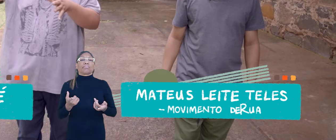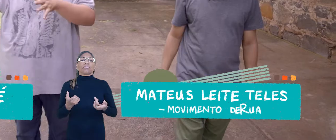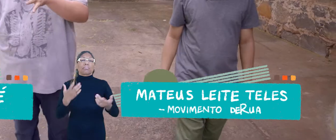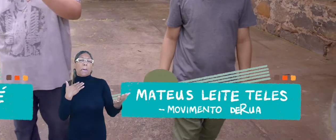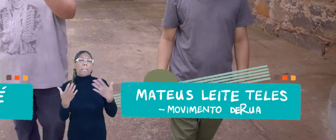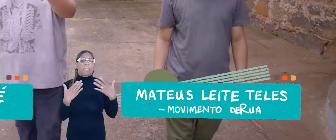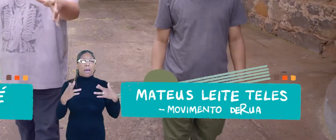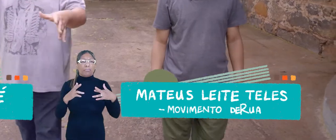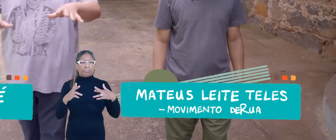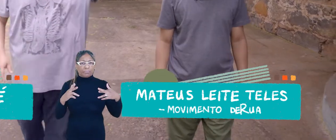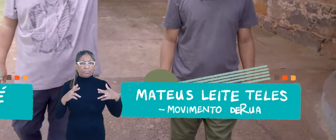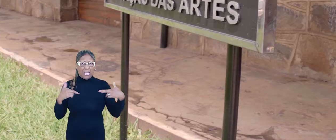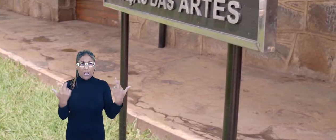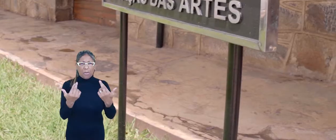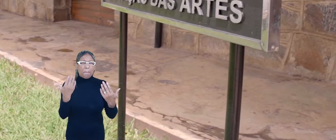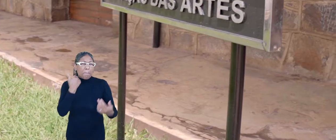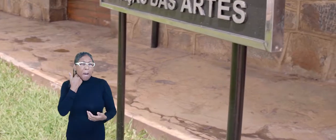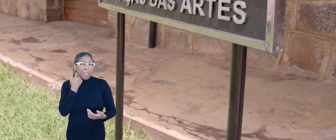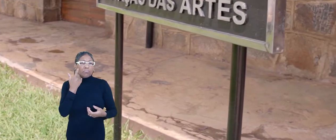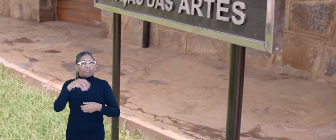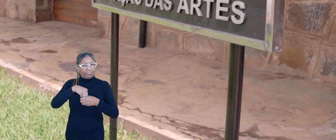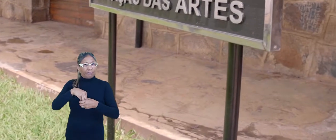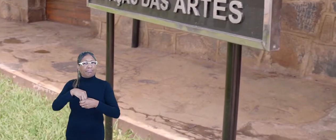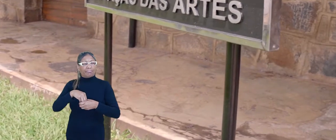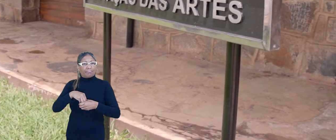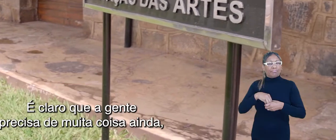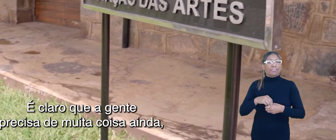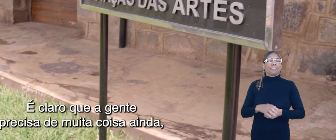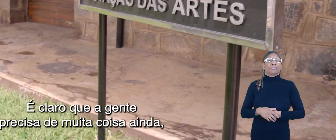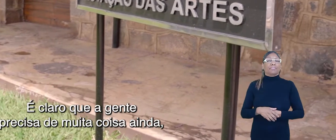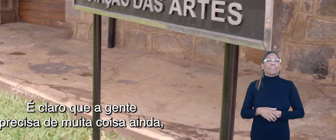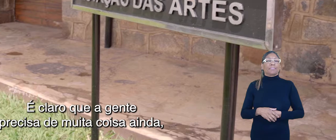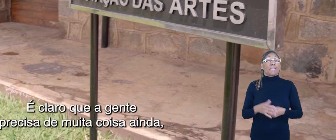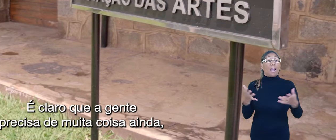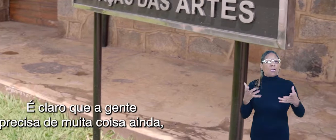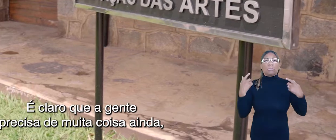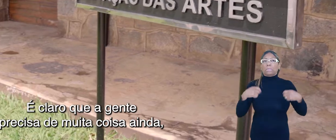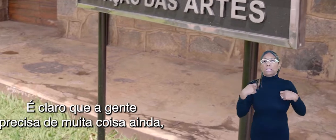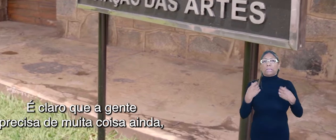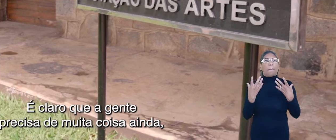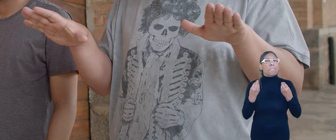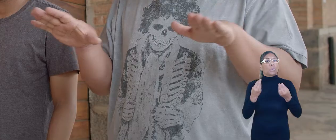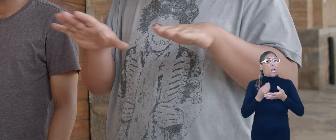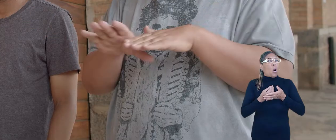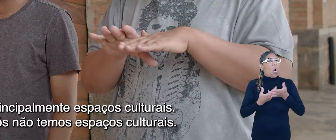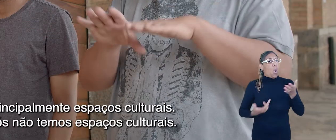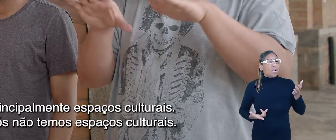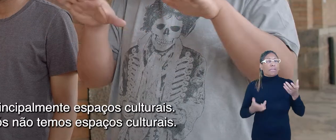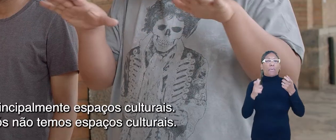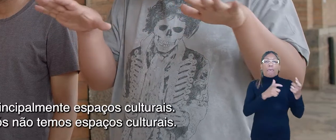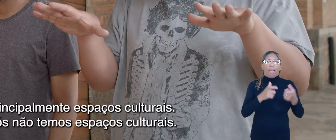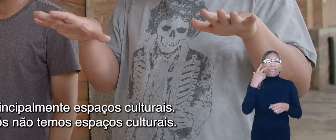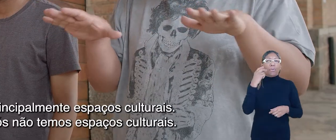das rodas de conversa, dos debates aqui dentro do prédio. Placa, Estação das Artes. É claro que a gente precisa de muita coisa ainda,